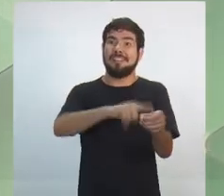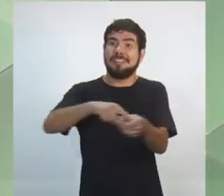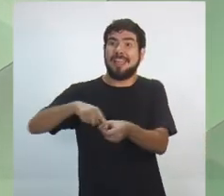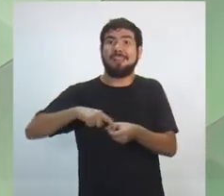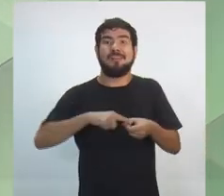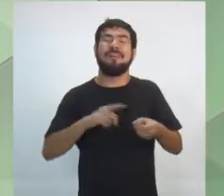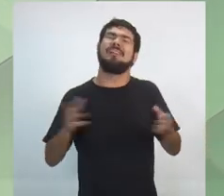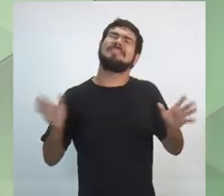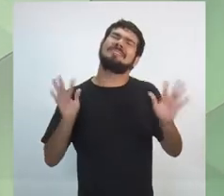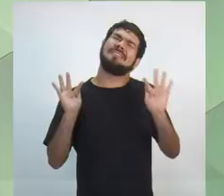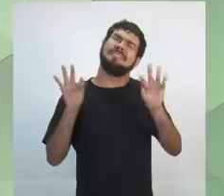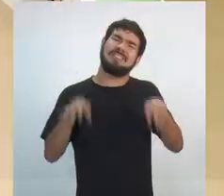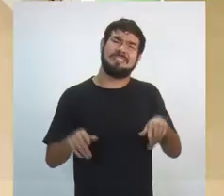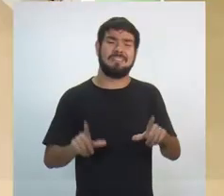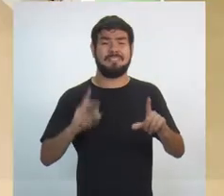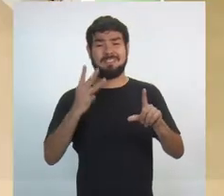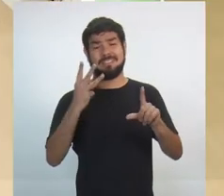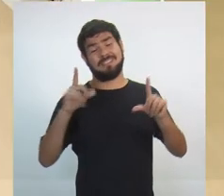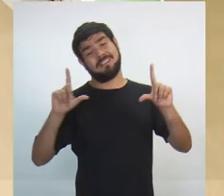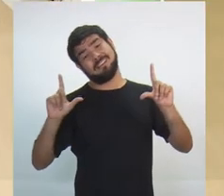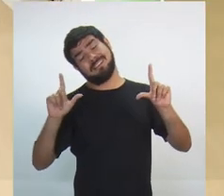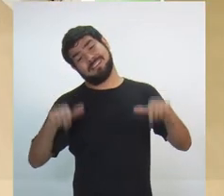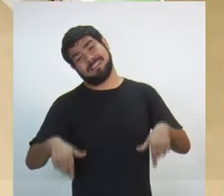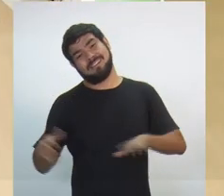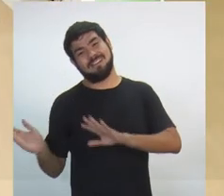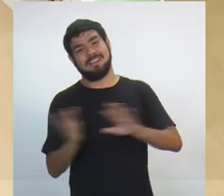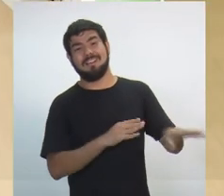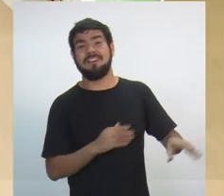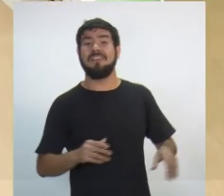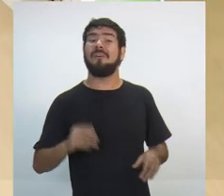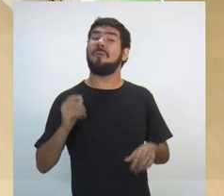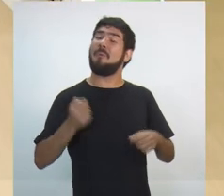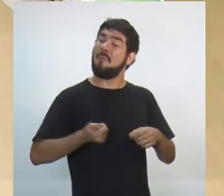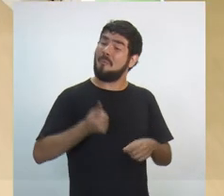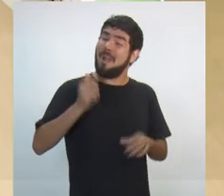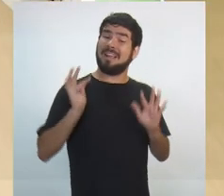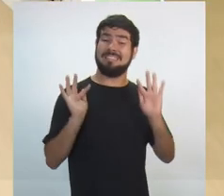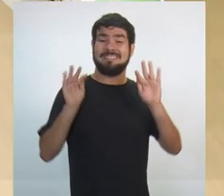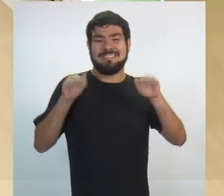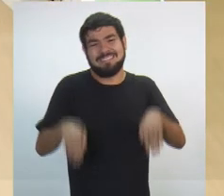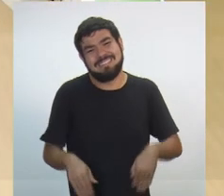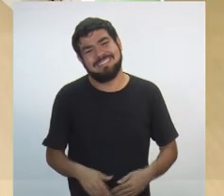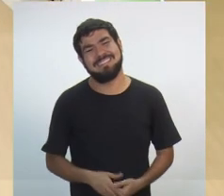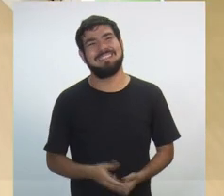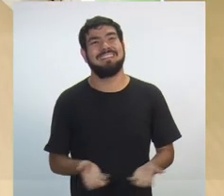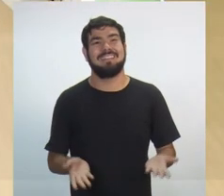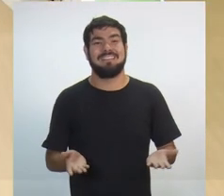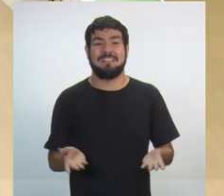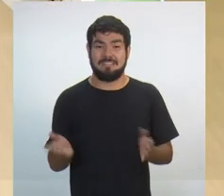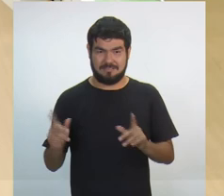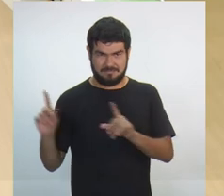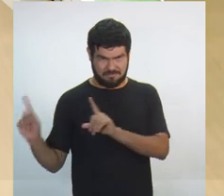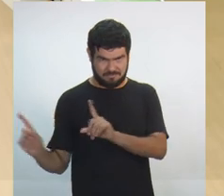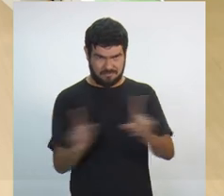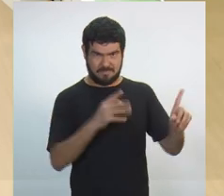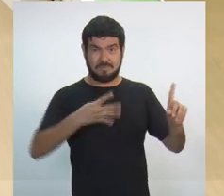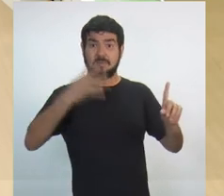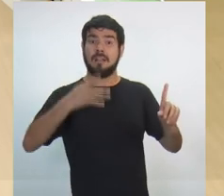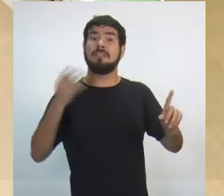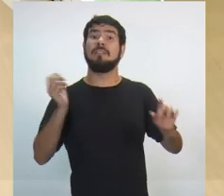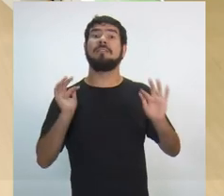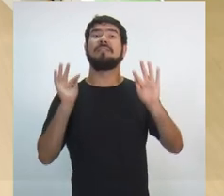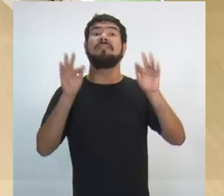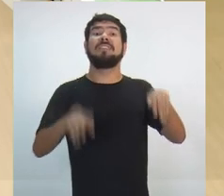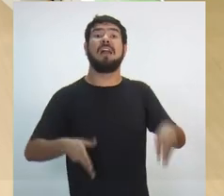A gente está encerrando o terceiro bloco, que é uma pena, porque significa que o debate está acabando, por mim durava a tarde inteira. No próximo bloco, a gente vai fazer as